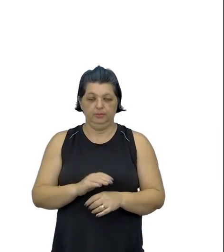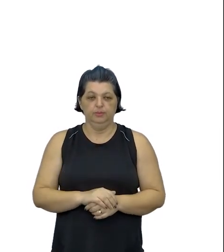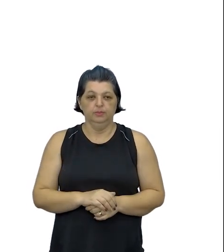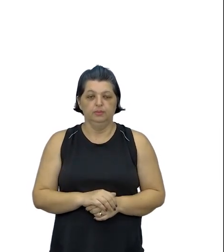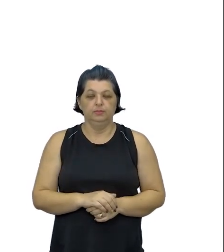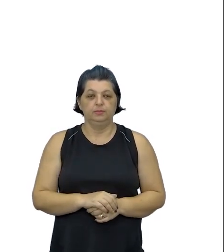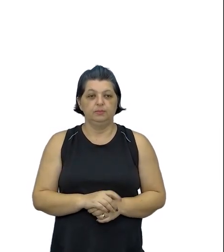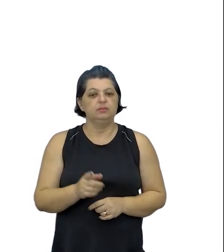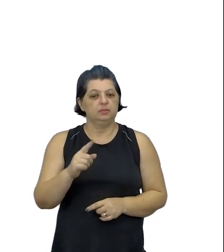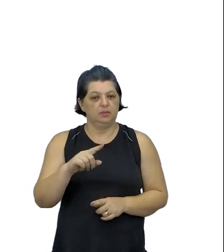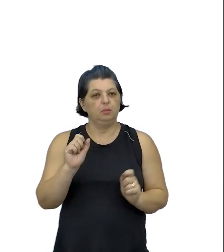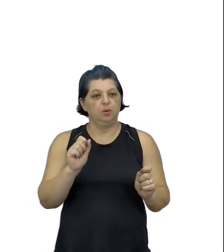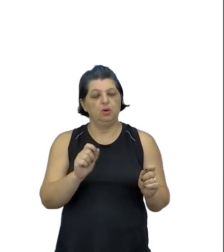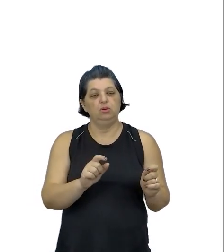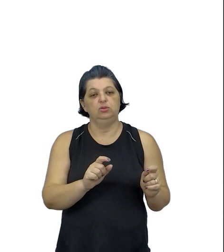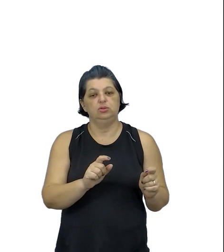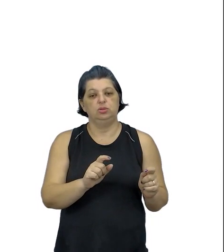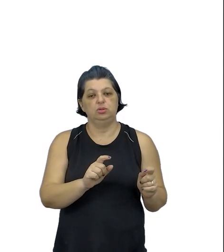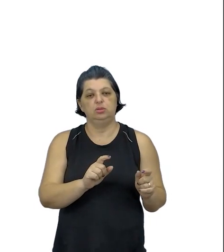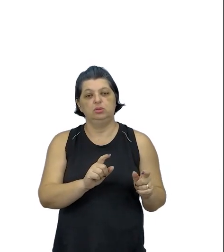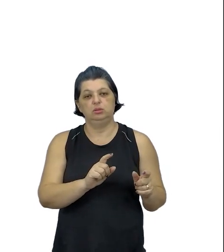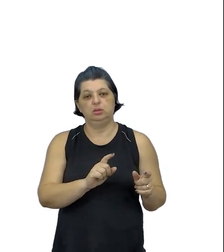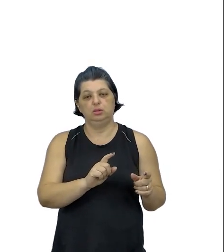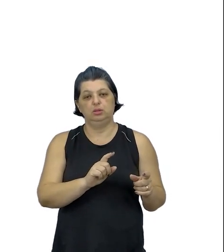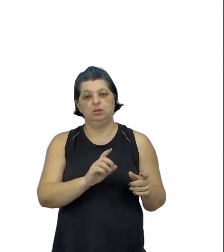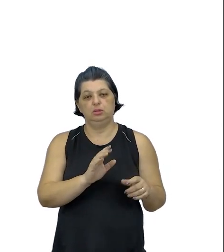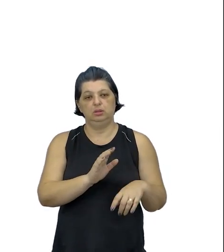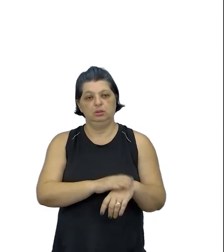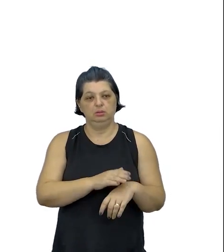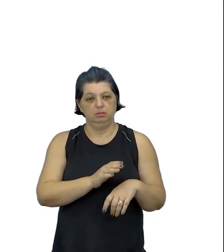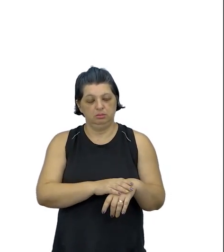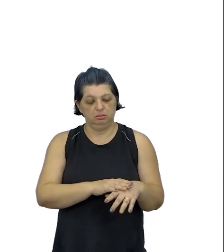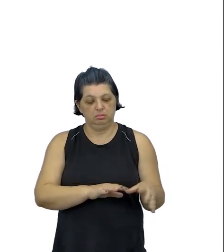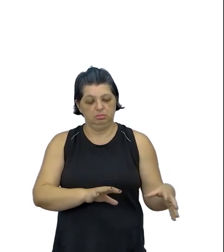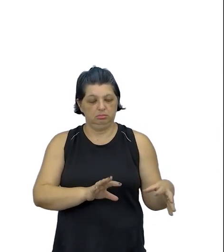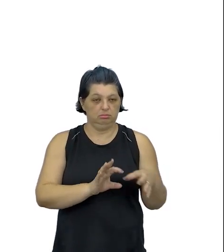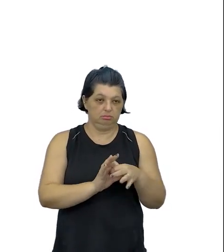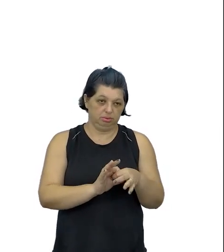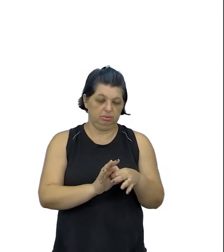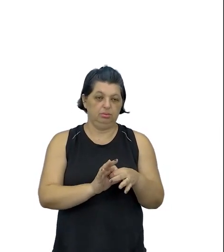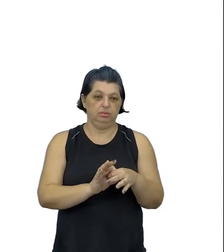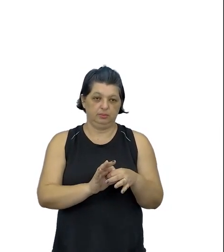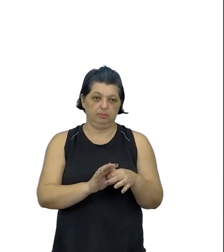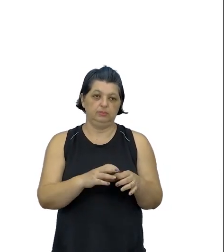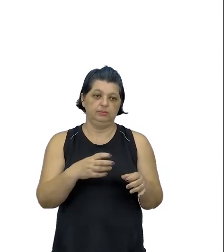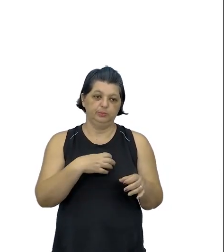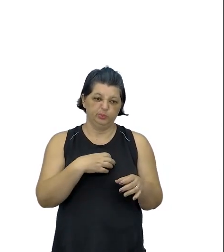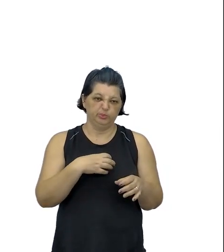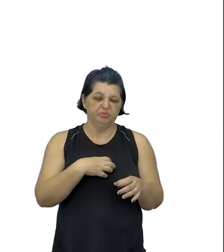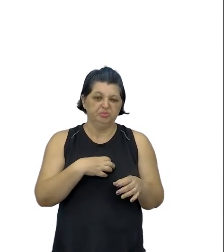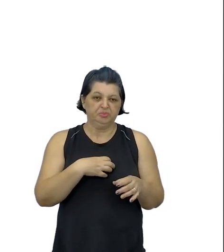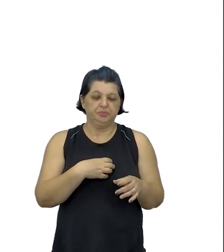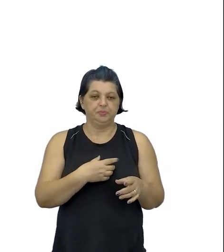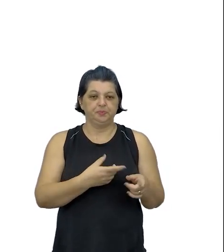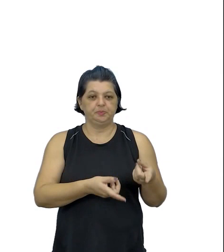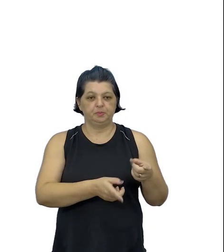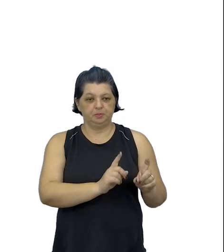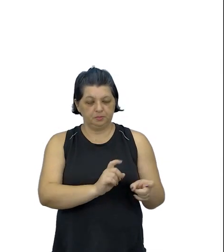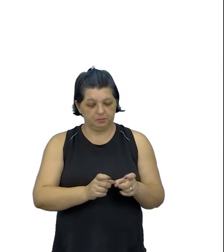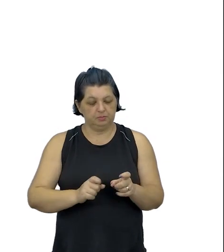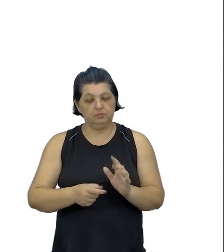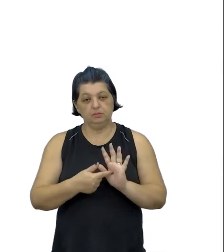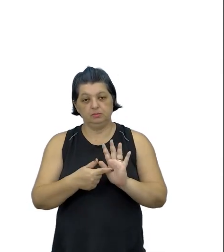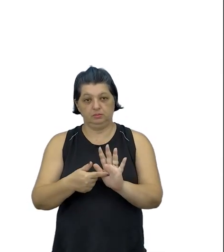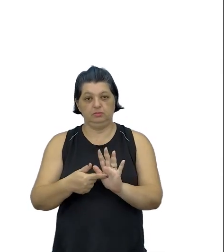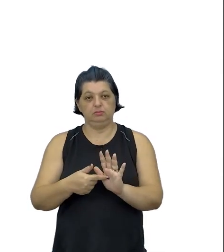Vocês podem se reunir com os seus pares para analisar essa formação da maneira que as sugestões aqui apresentadas poderão